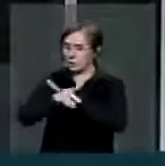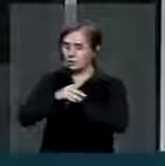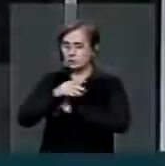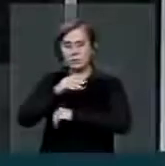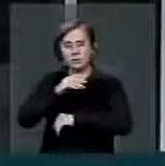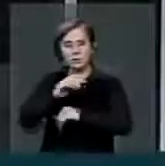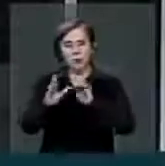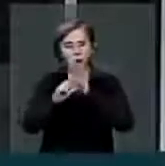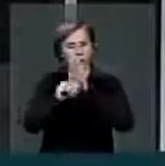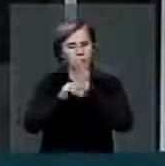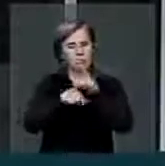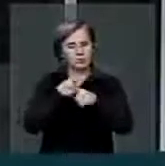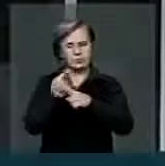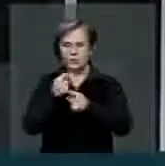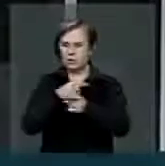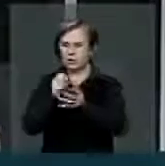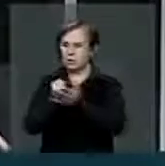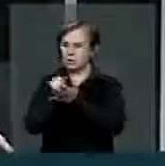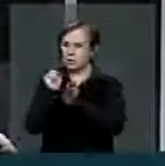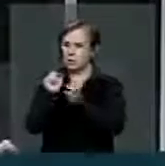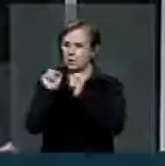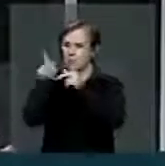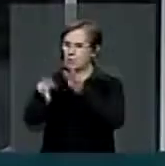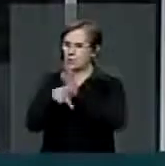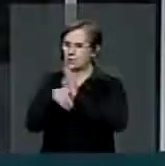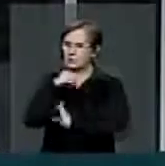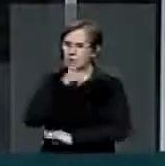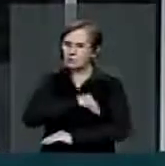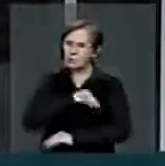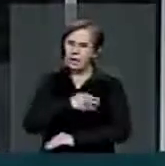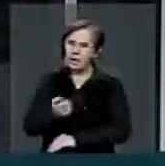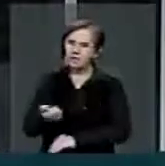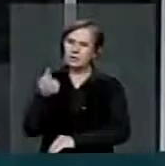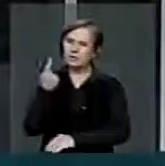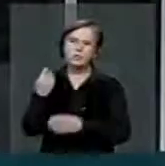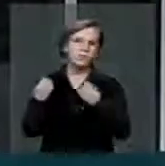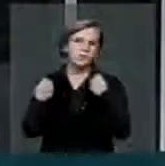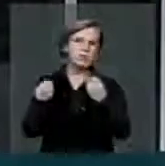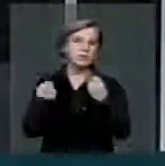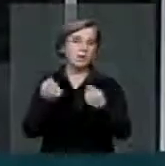salário. Imagina se um parlamentar